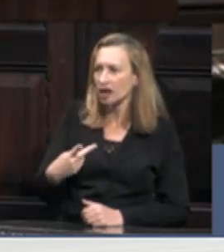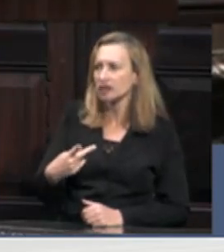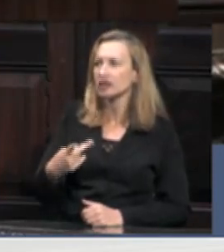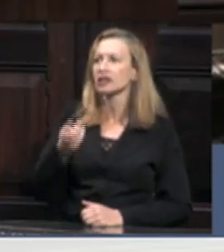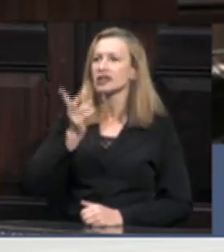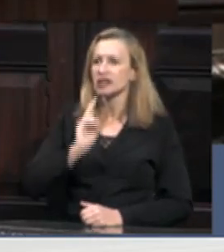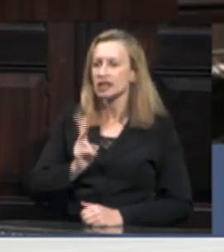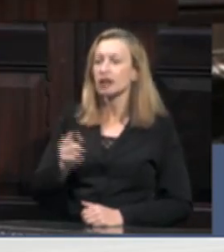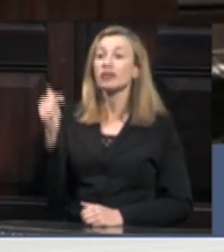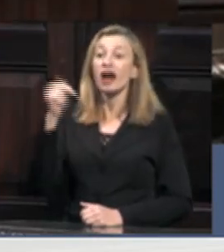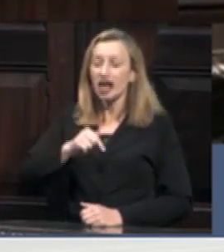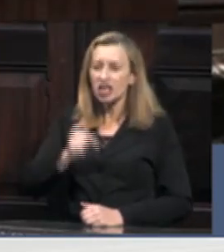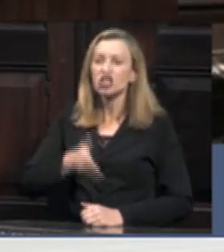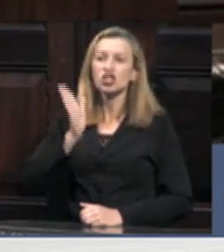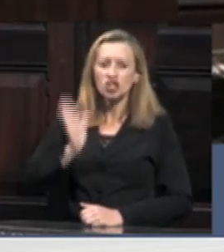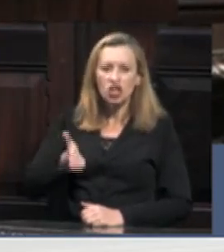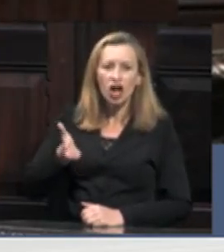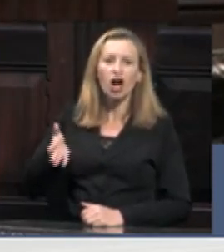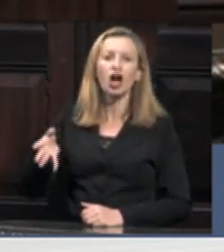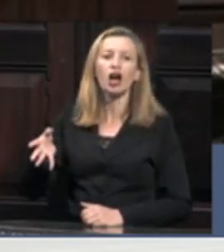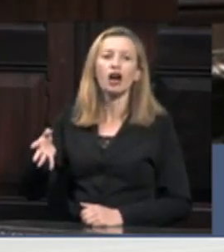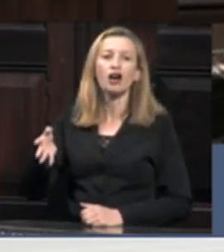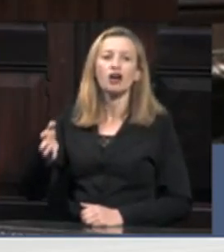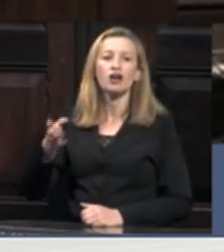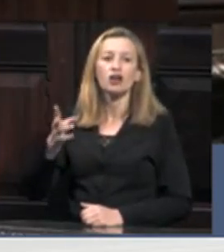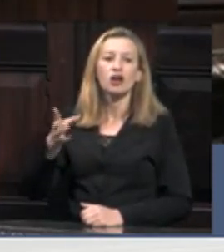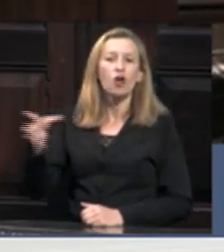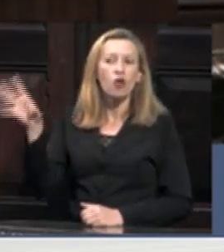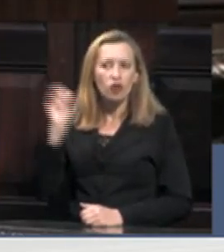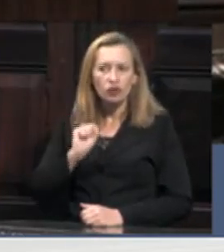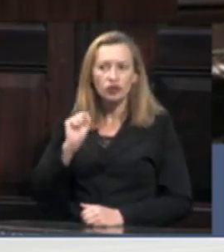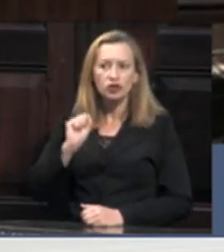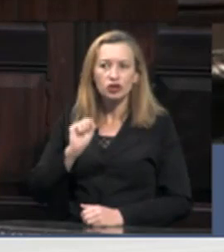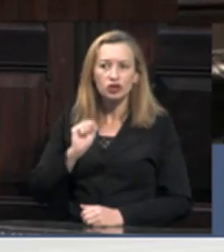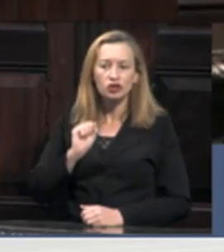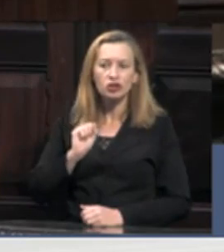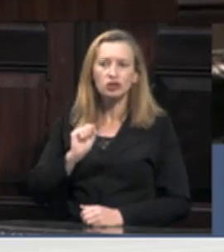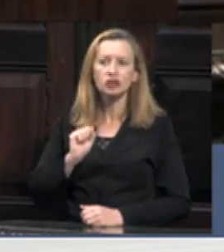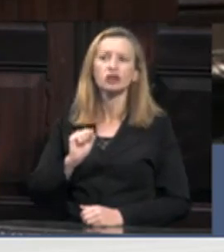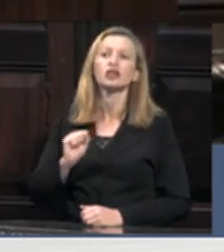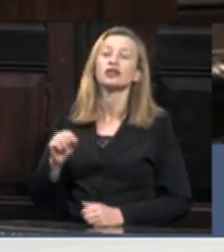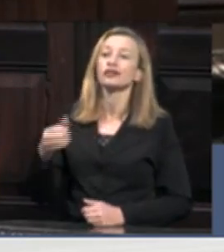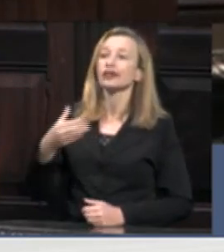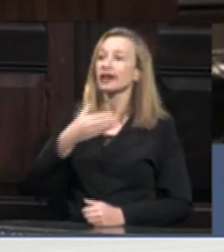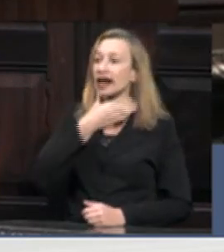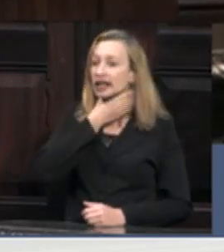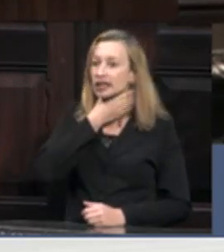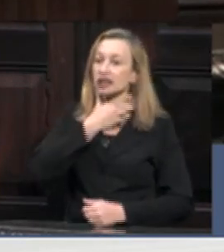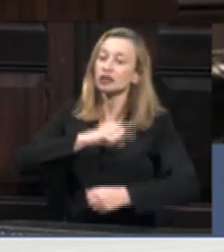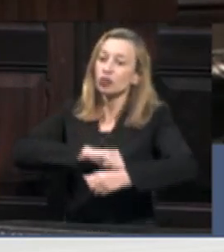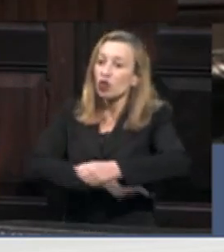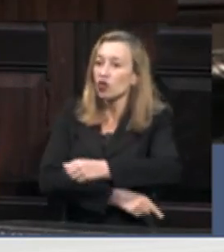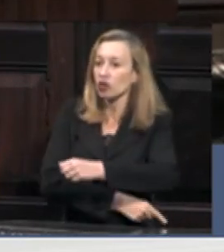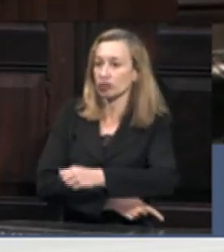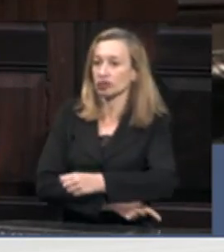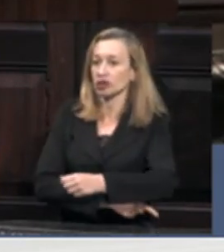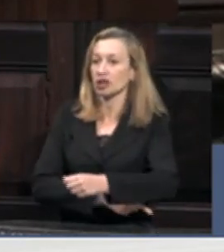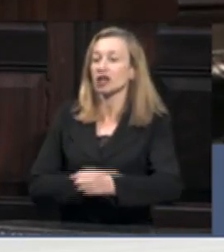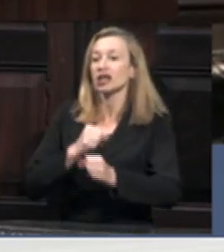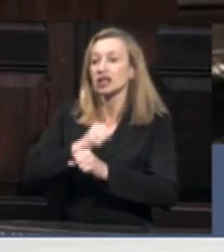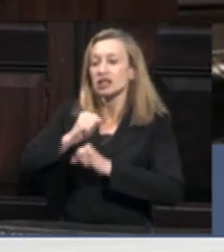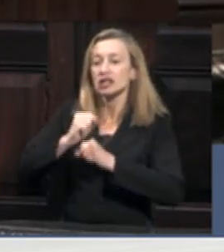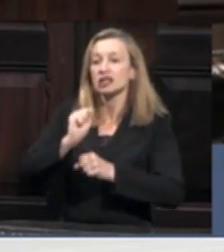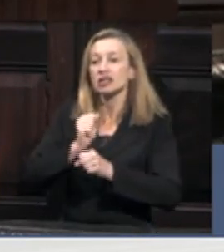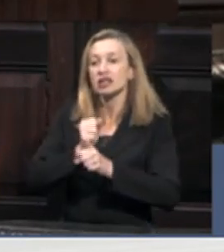já ouviu aqui, de que, por exemplo, há uma necessidade premente de ainda este ano ser aprovado,